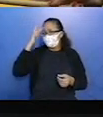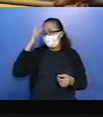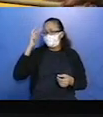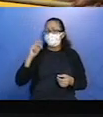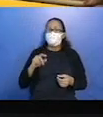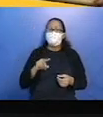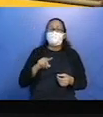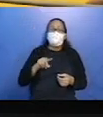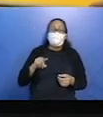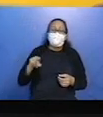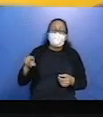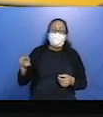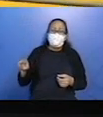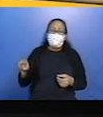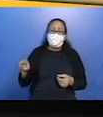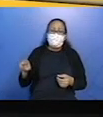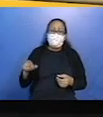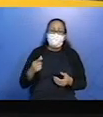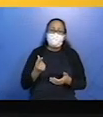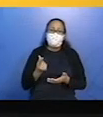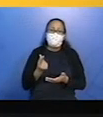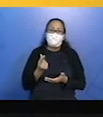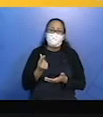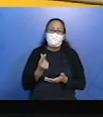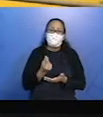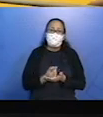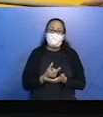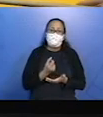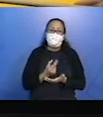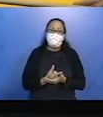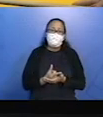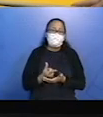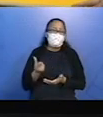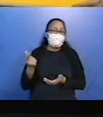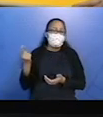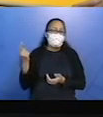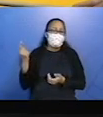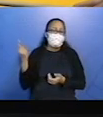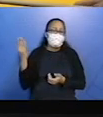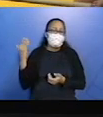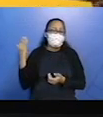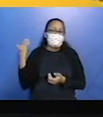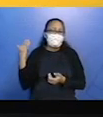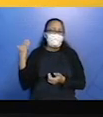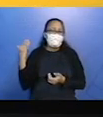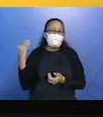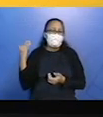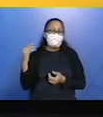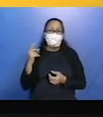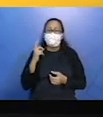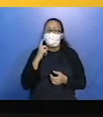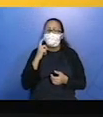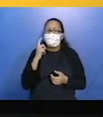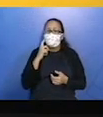Elas compraram balas no bar. Olha a terminação em M. Elas compram,